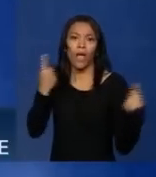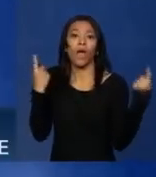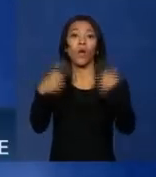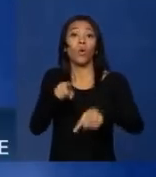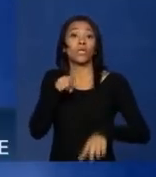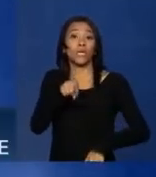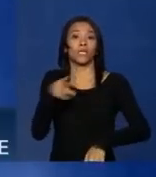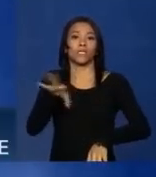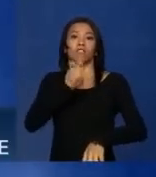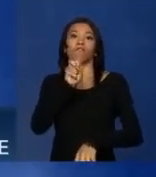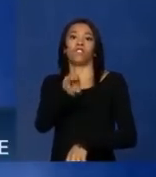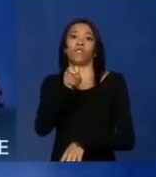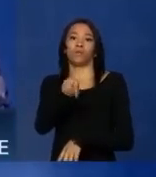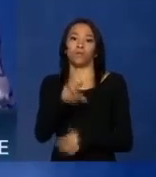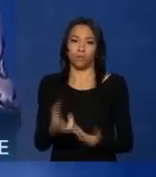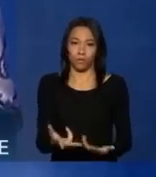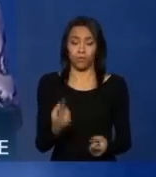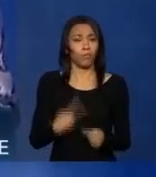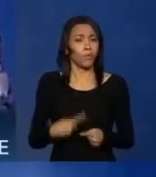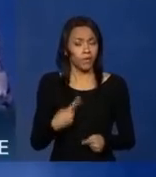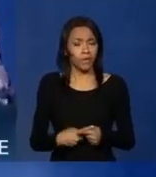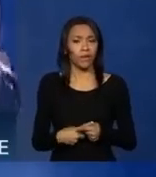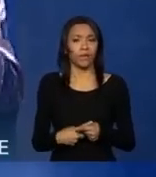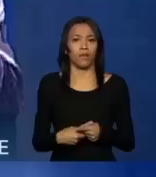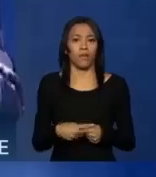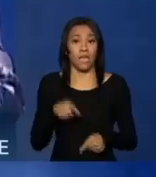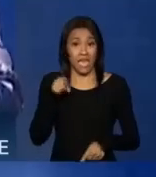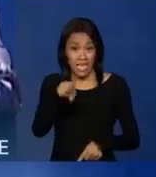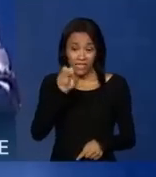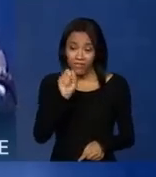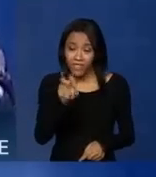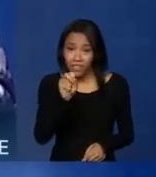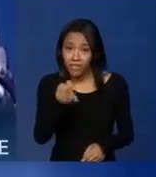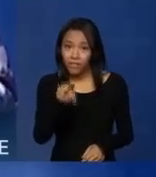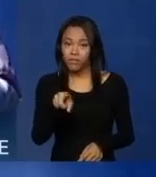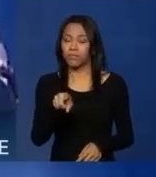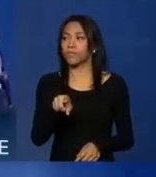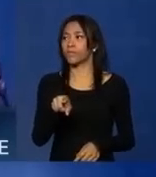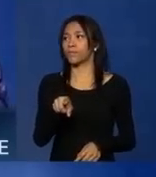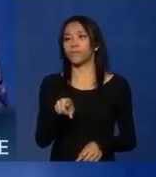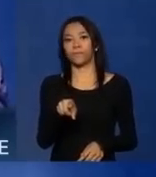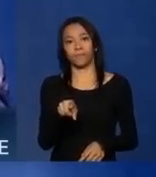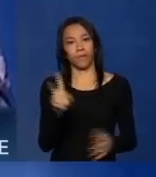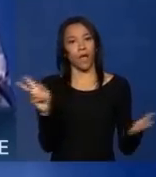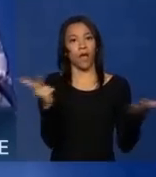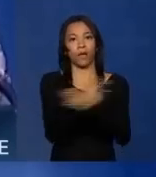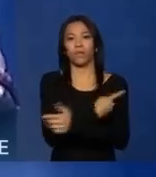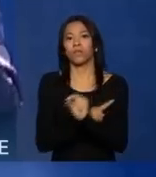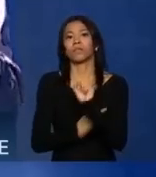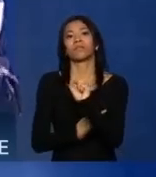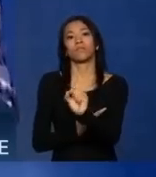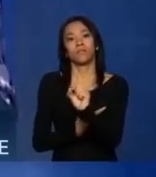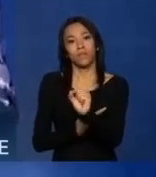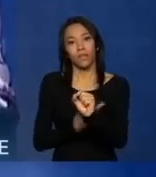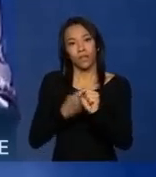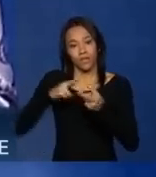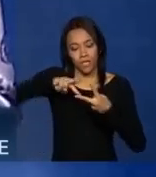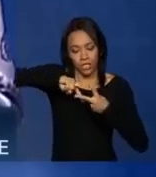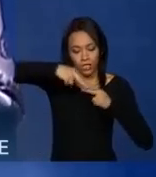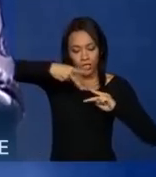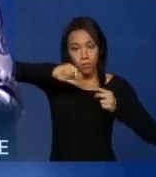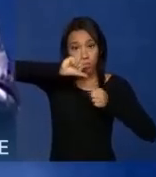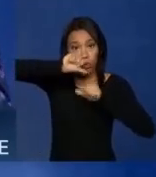vírus. Por quê? Porque ele provoca mudança